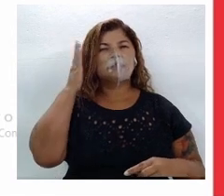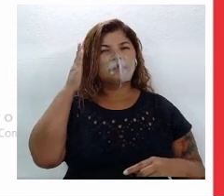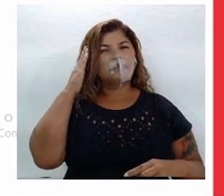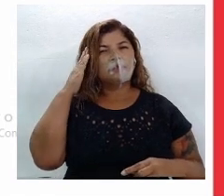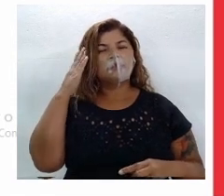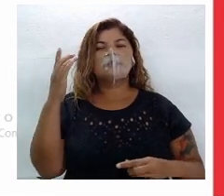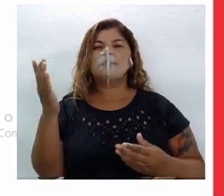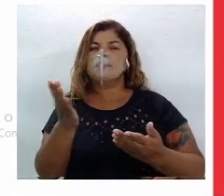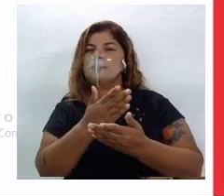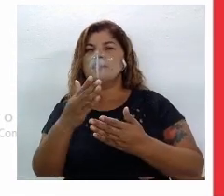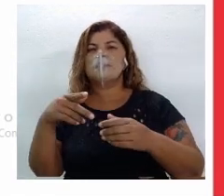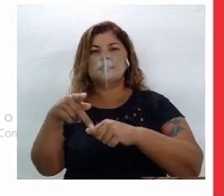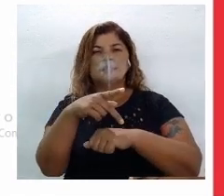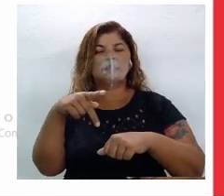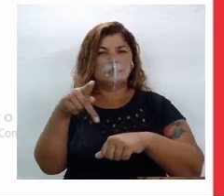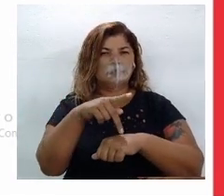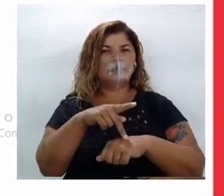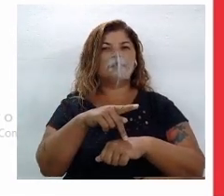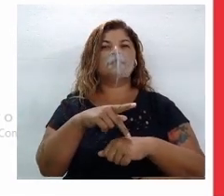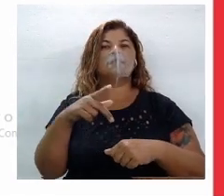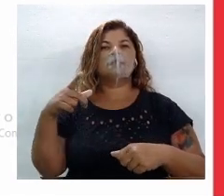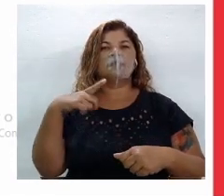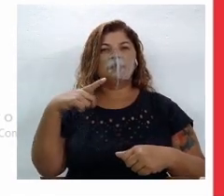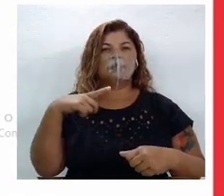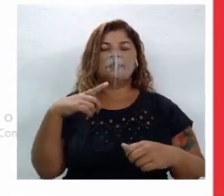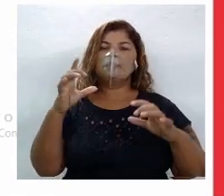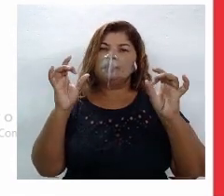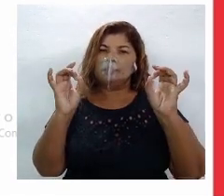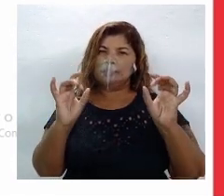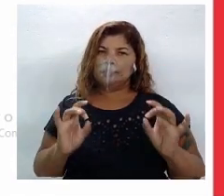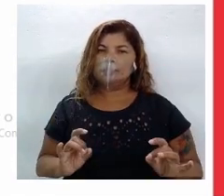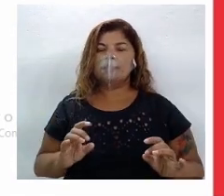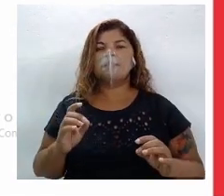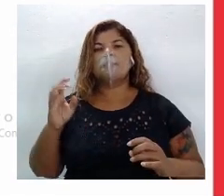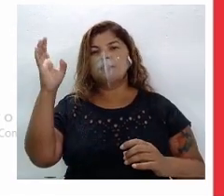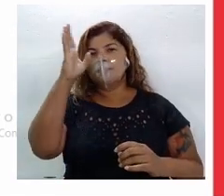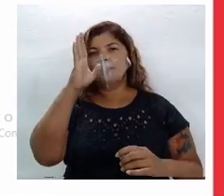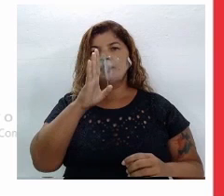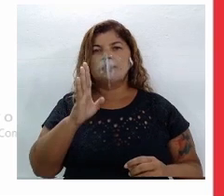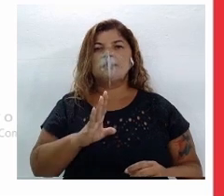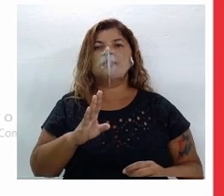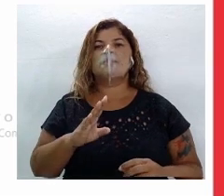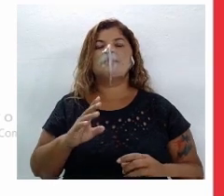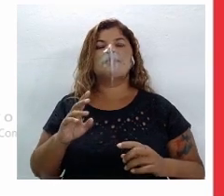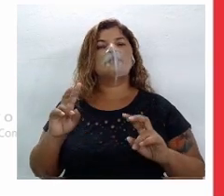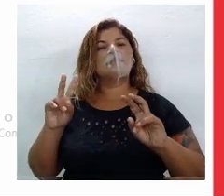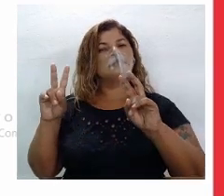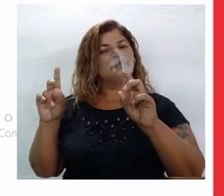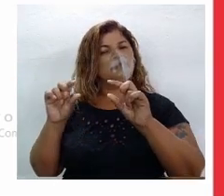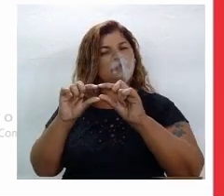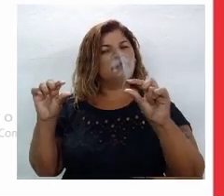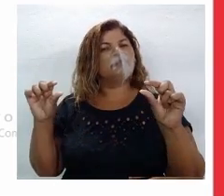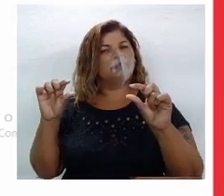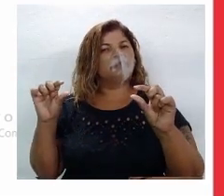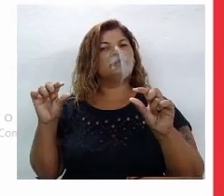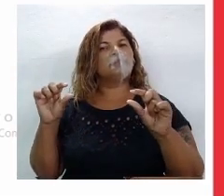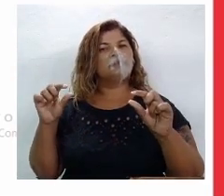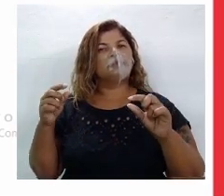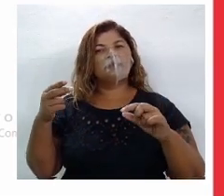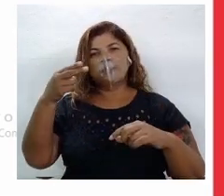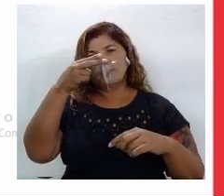aqui. Você sabia? Em alguns países, especialmente no Brasil, o